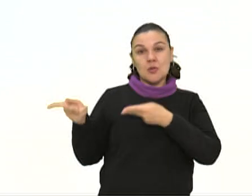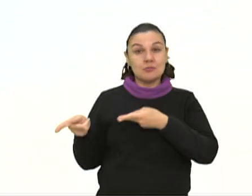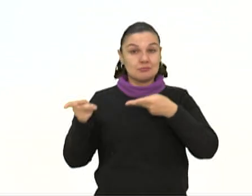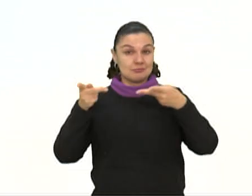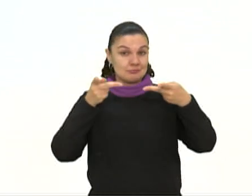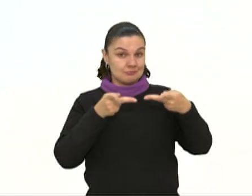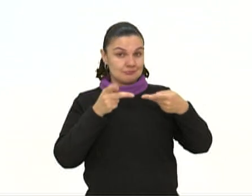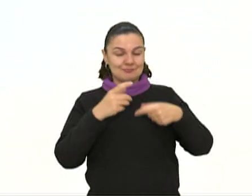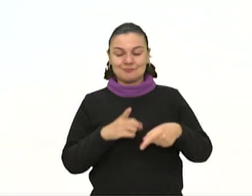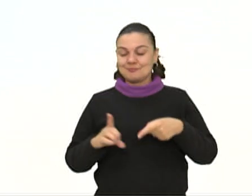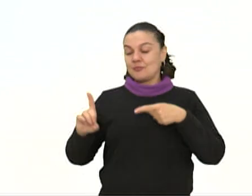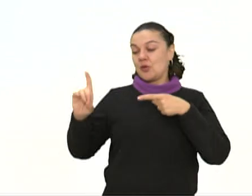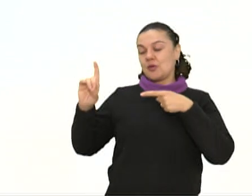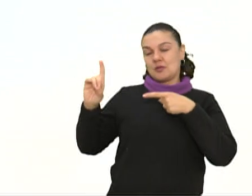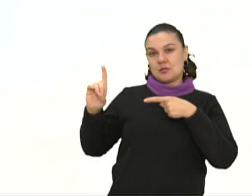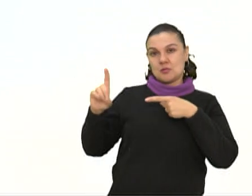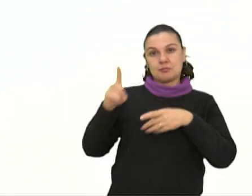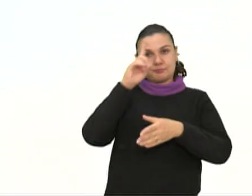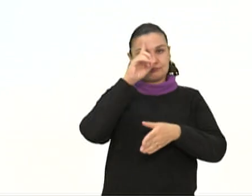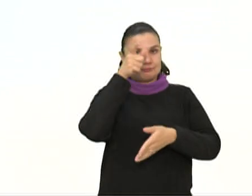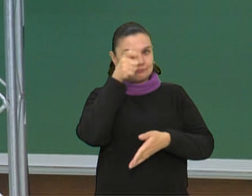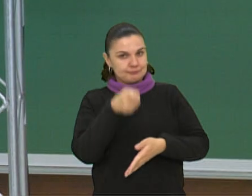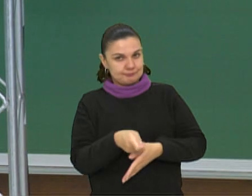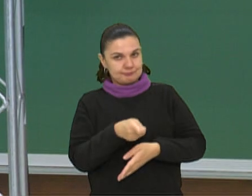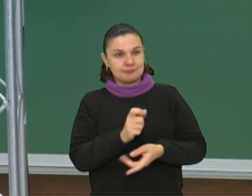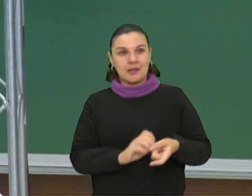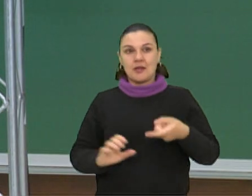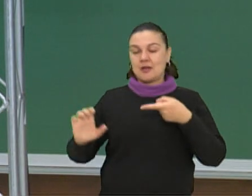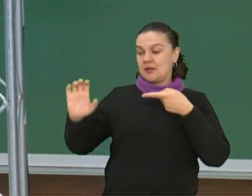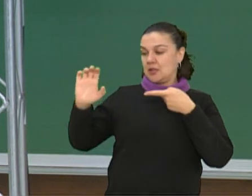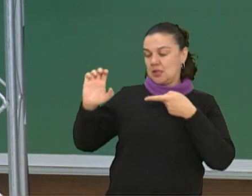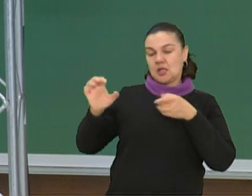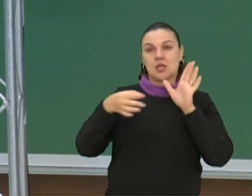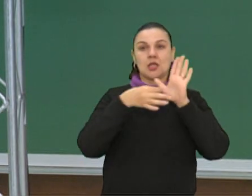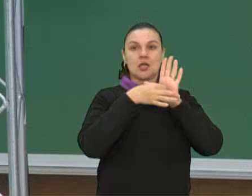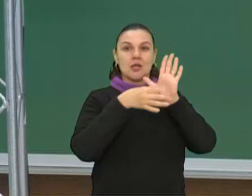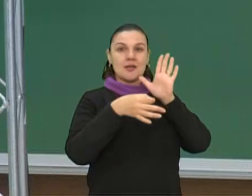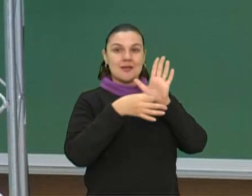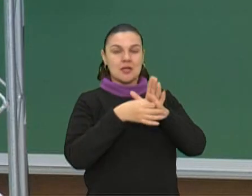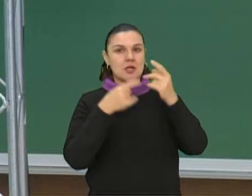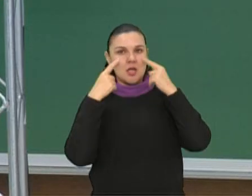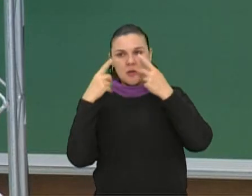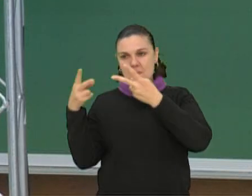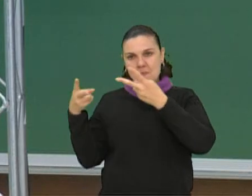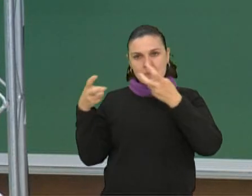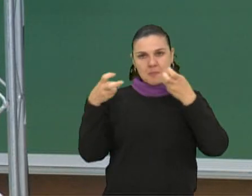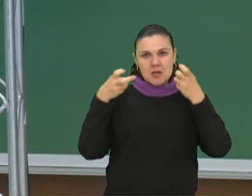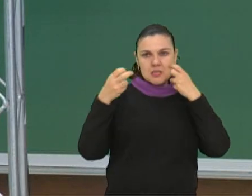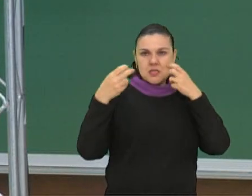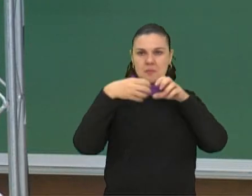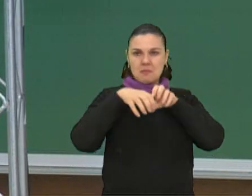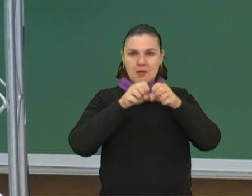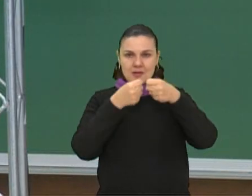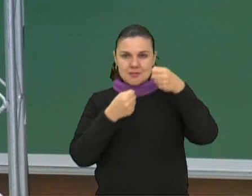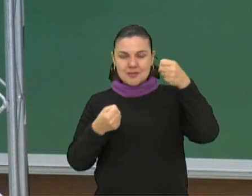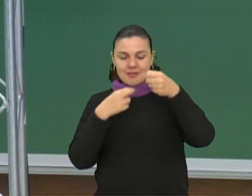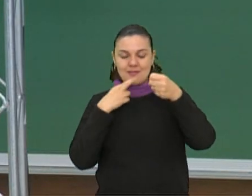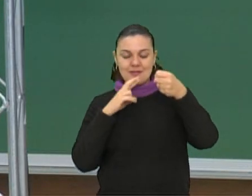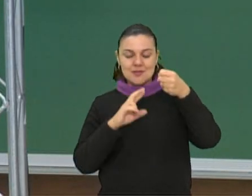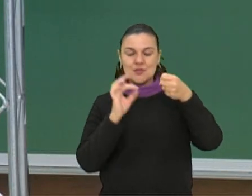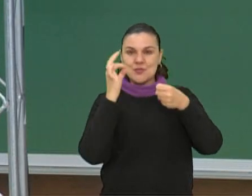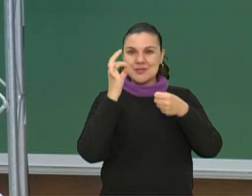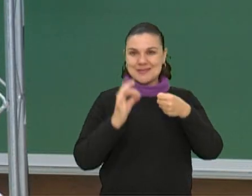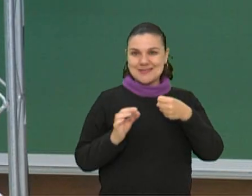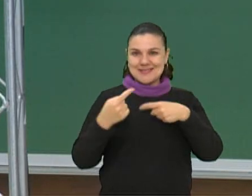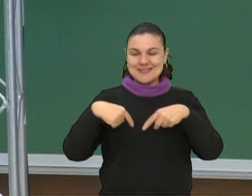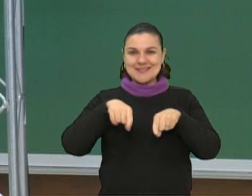convite. Letra D, uma advertência. Letra E, uma crítica. Analisem bem esse cartaz e marquem a